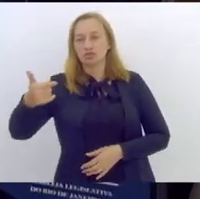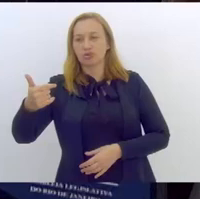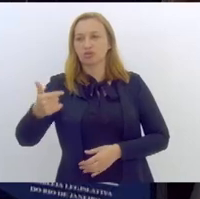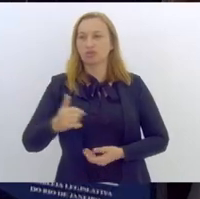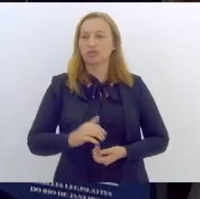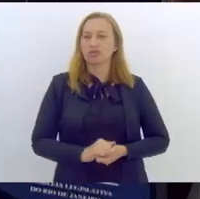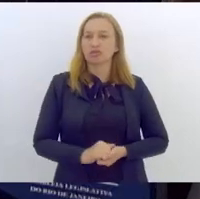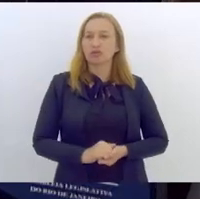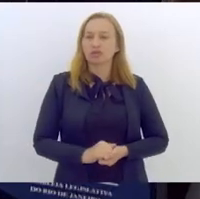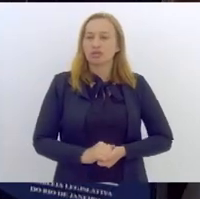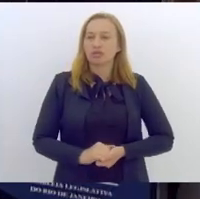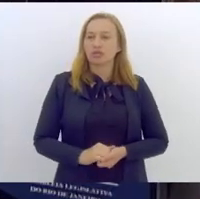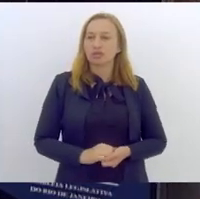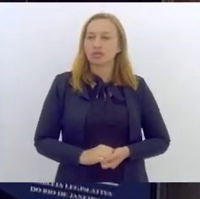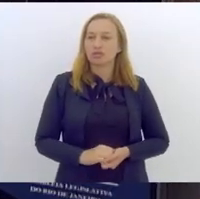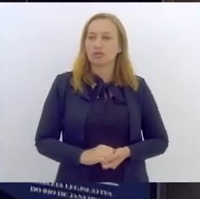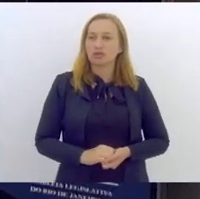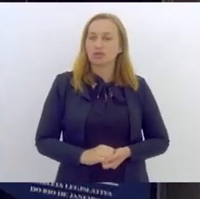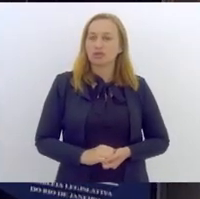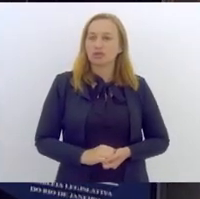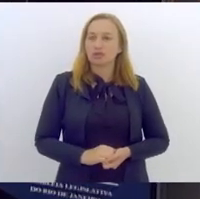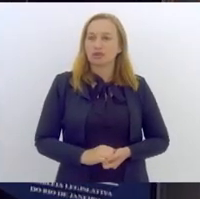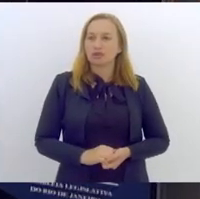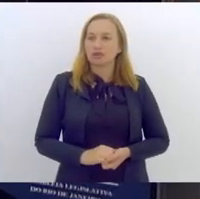eu vim aqui basicamente